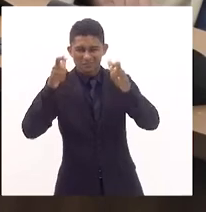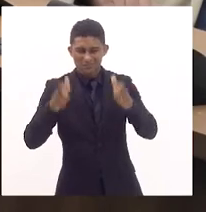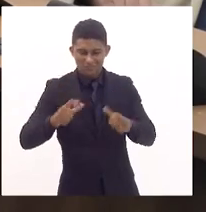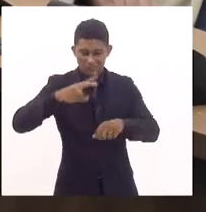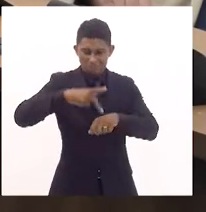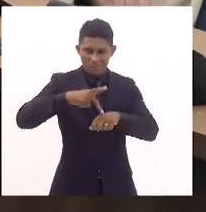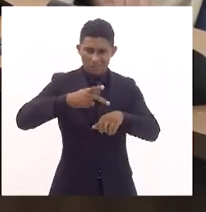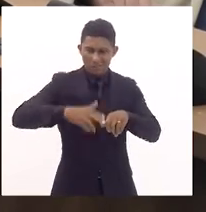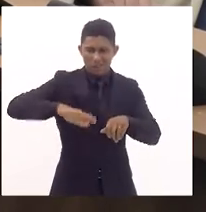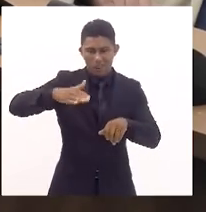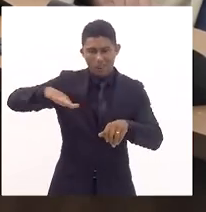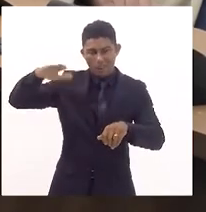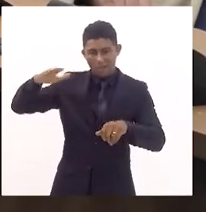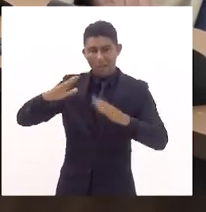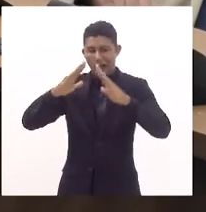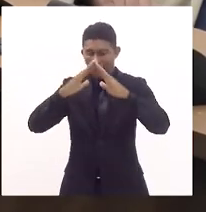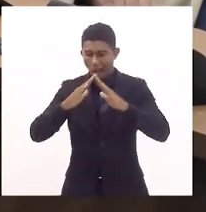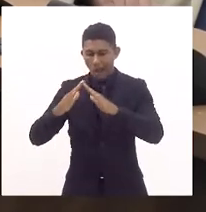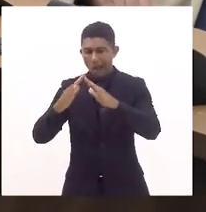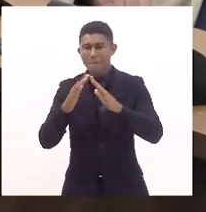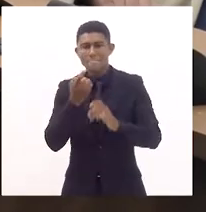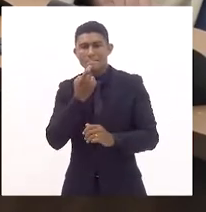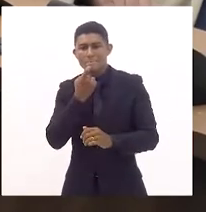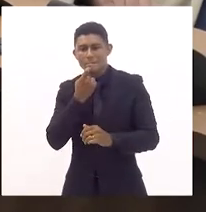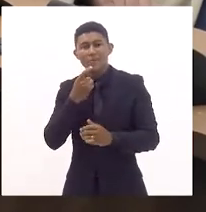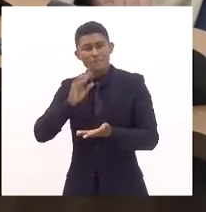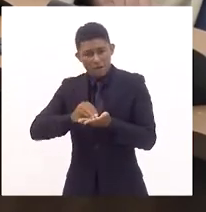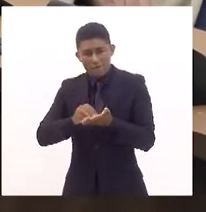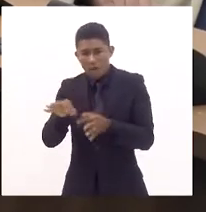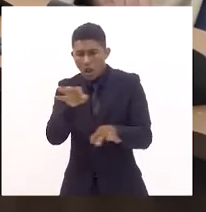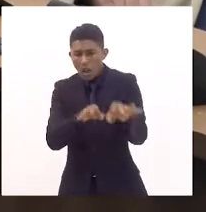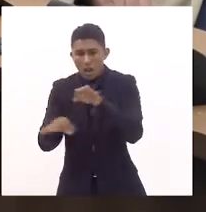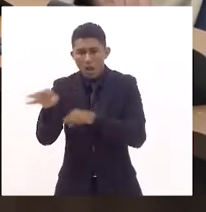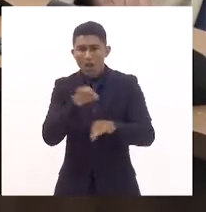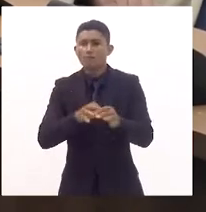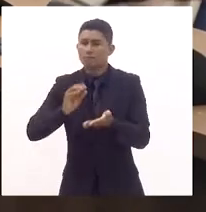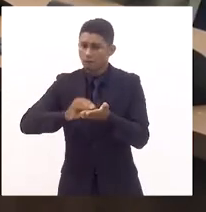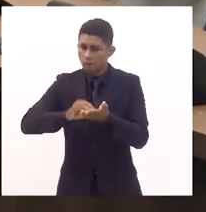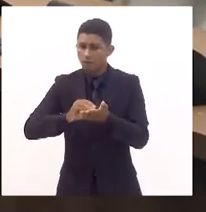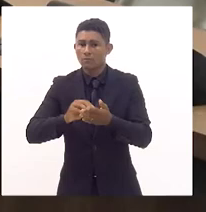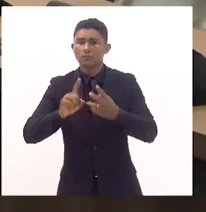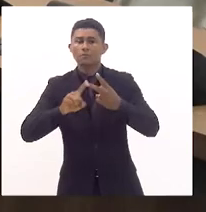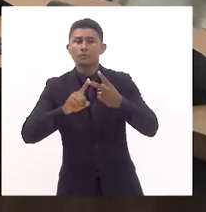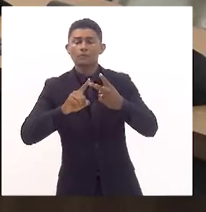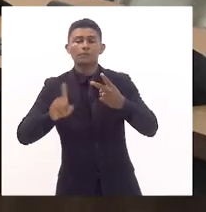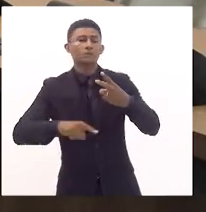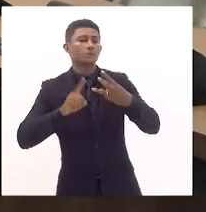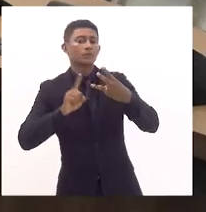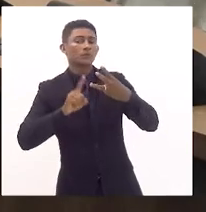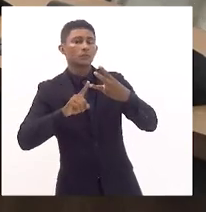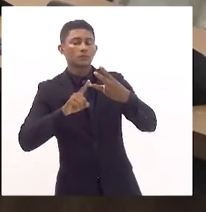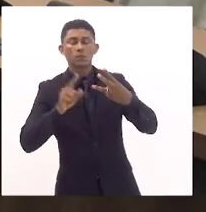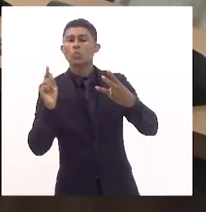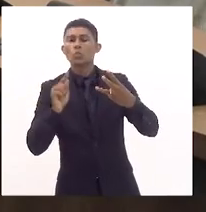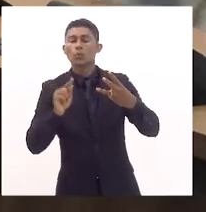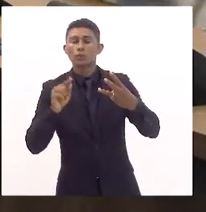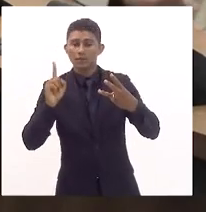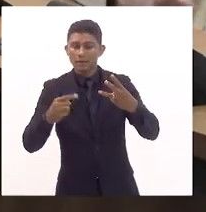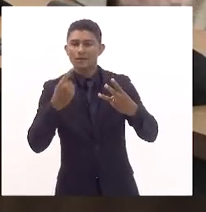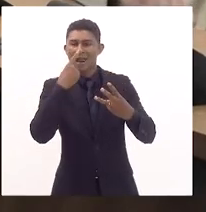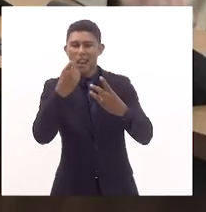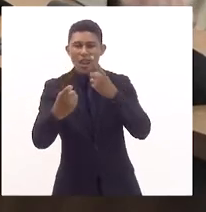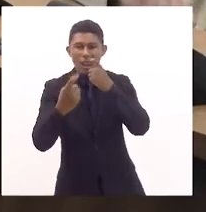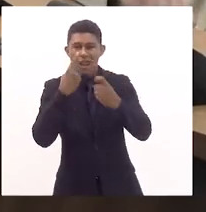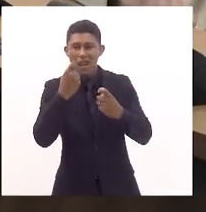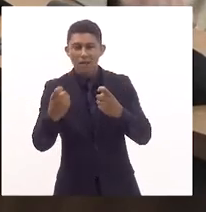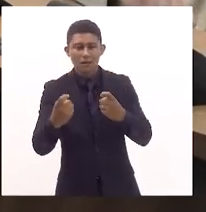com falta total de programa de habitação e, principalmente, a destinação correta do